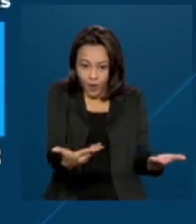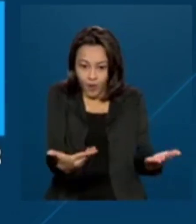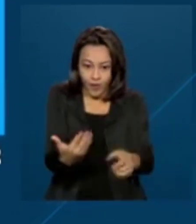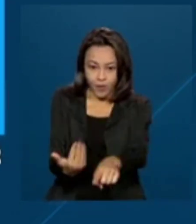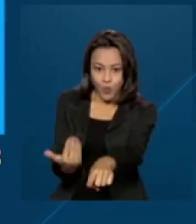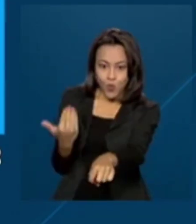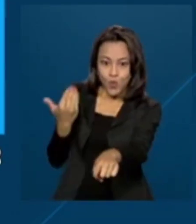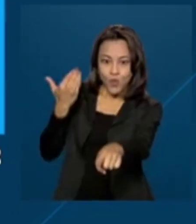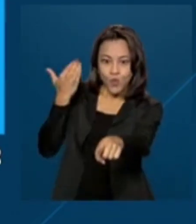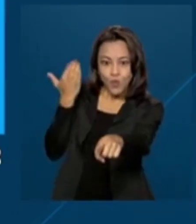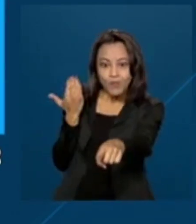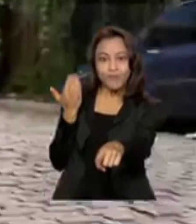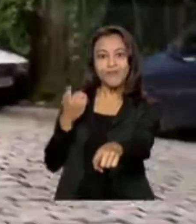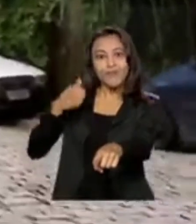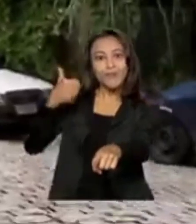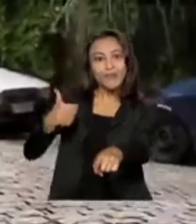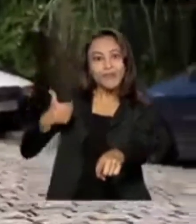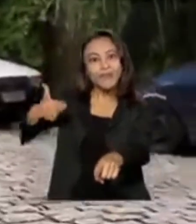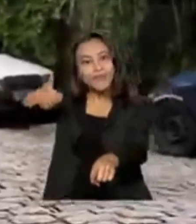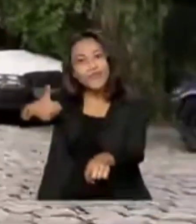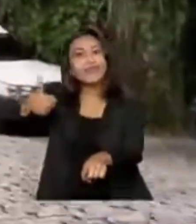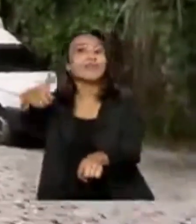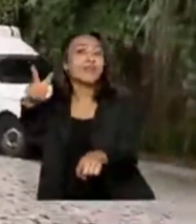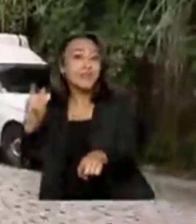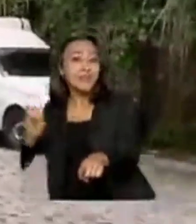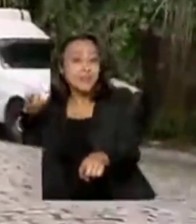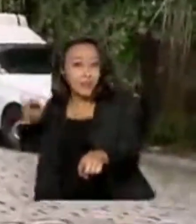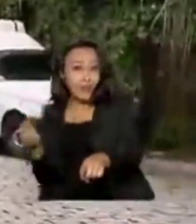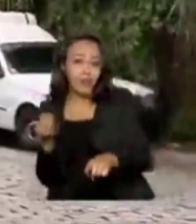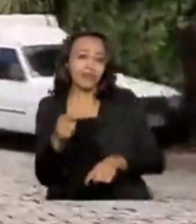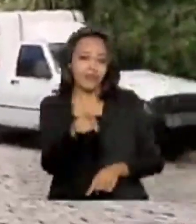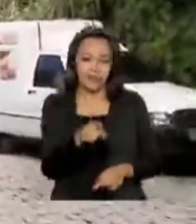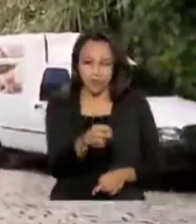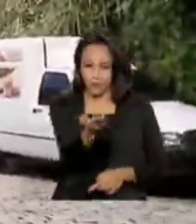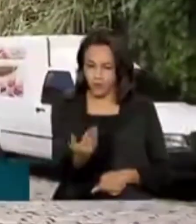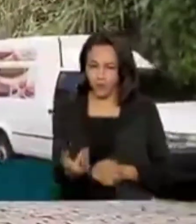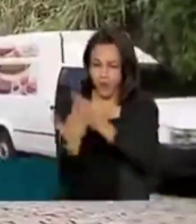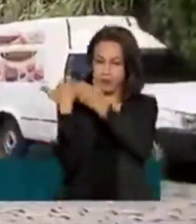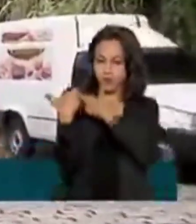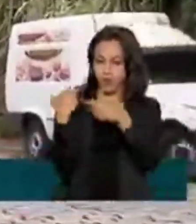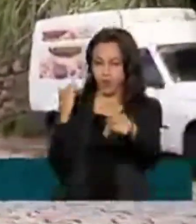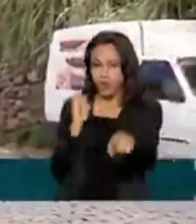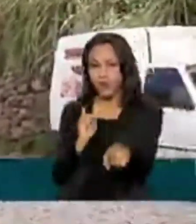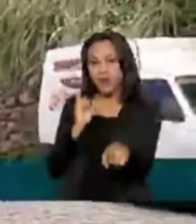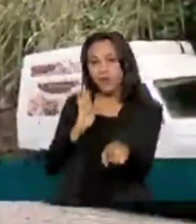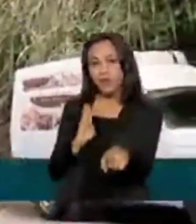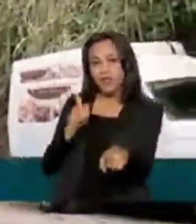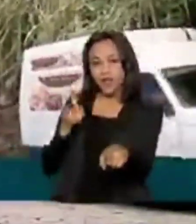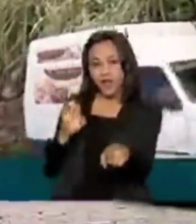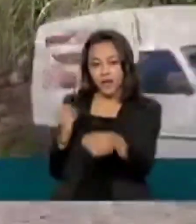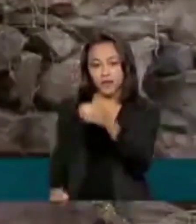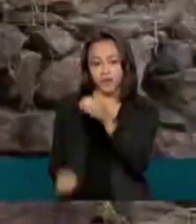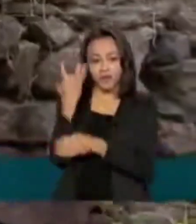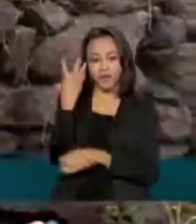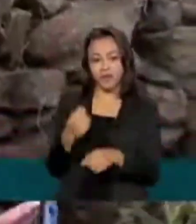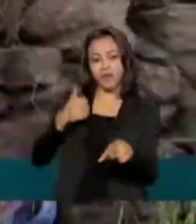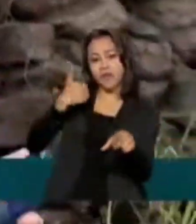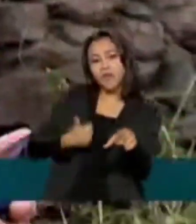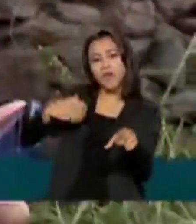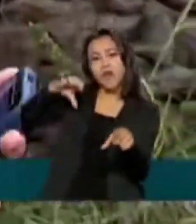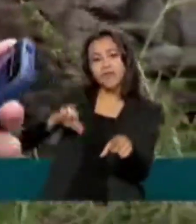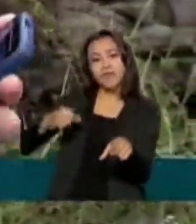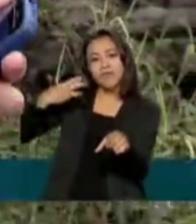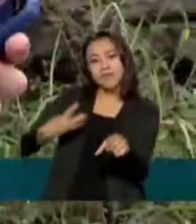de 215 milhões. O Instituto Brasileiro, que realiza o censo, foi criado em 1936